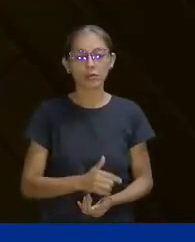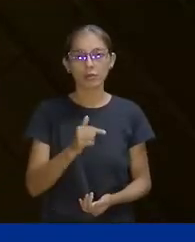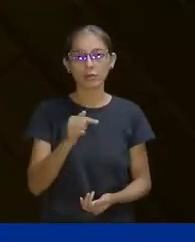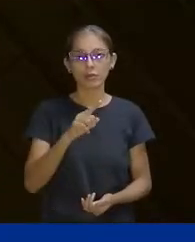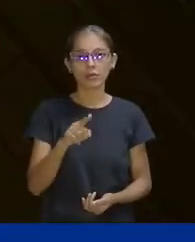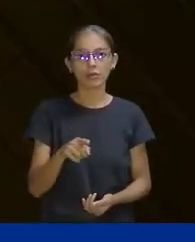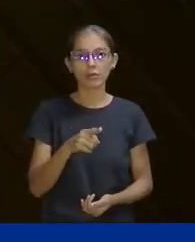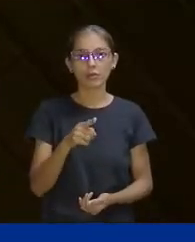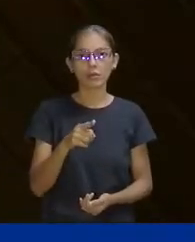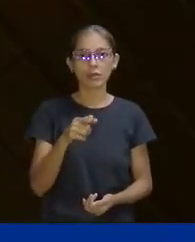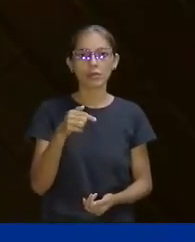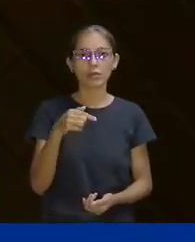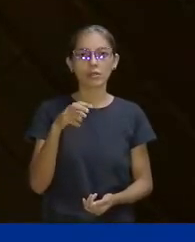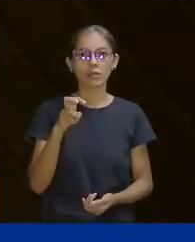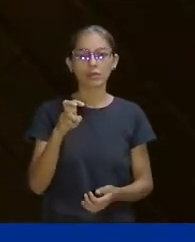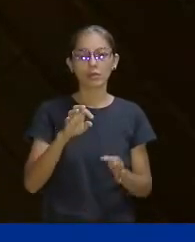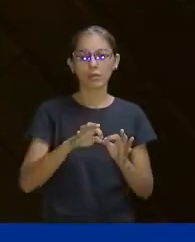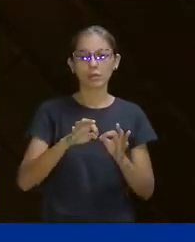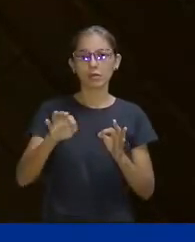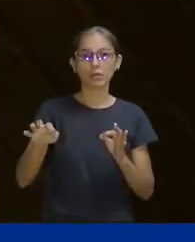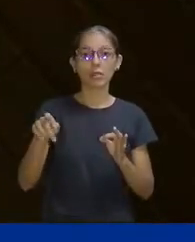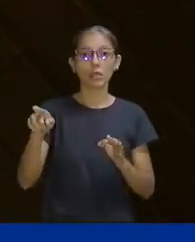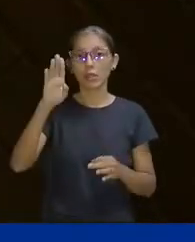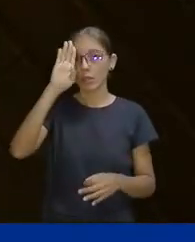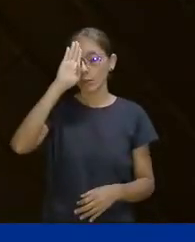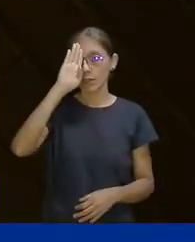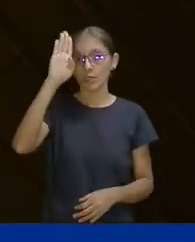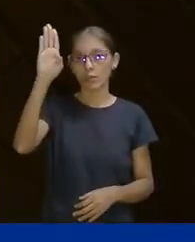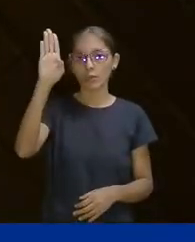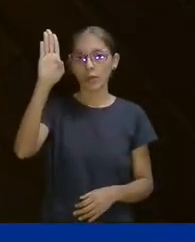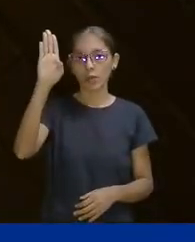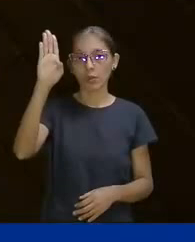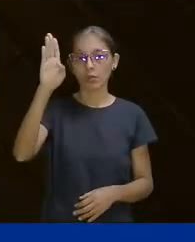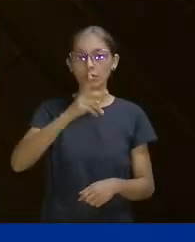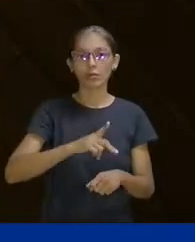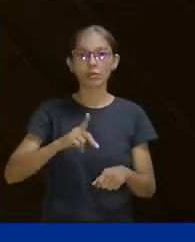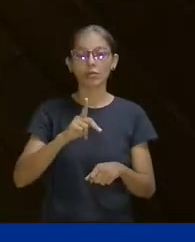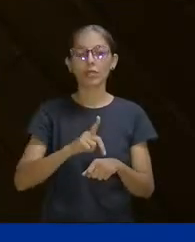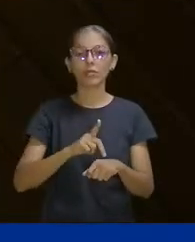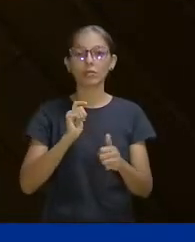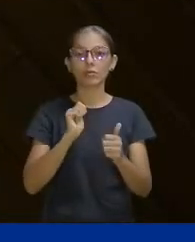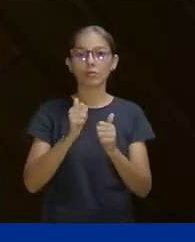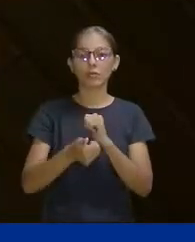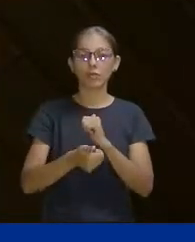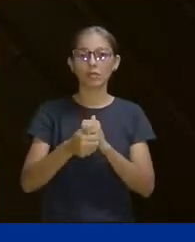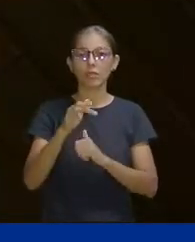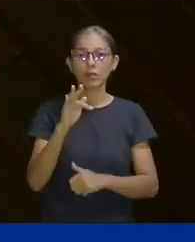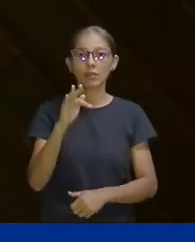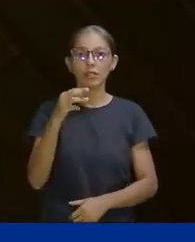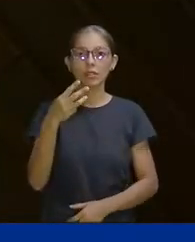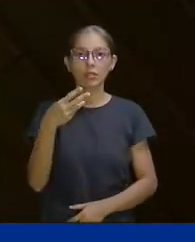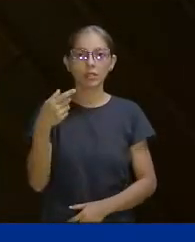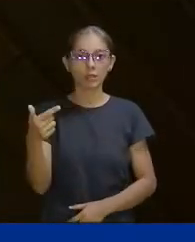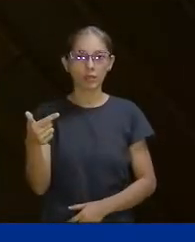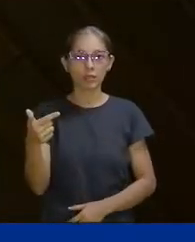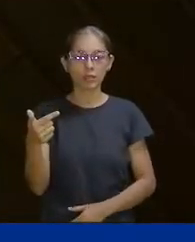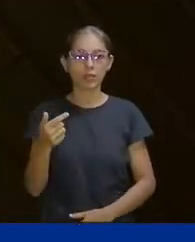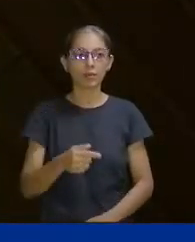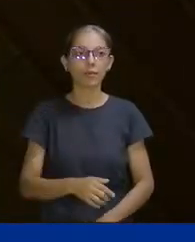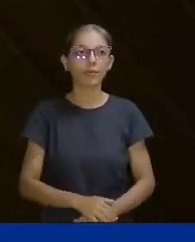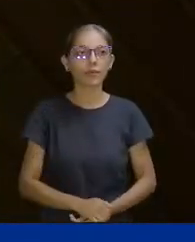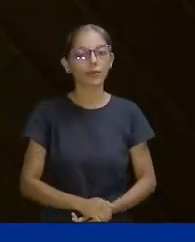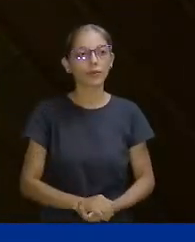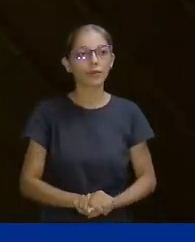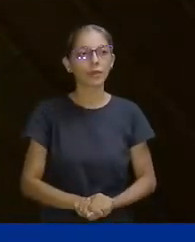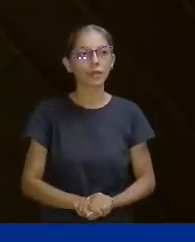metros, Vanna é a principal competidora do país na classe F32, atletas com